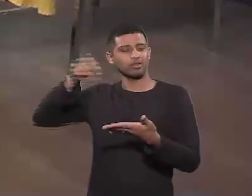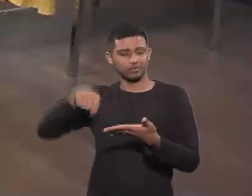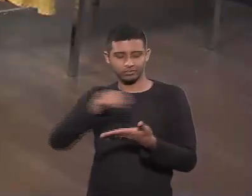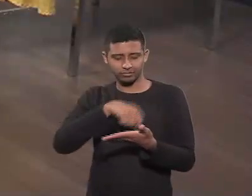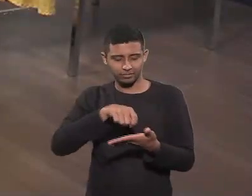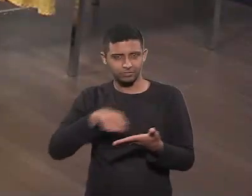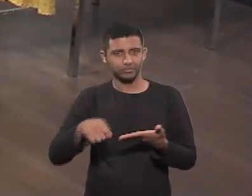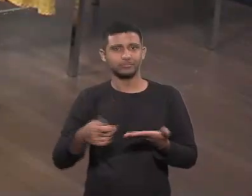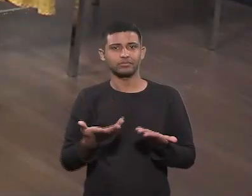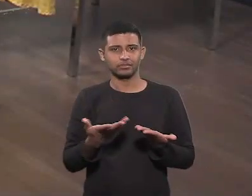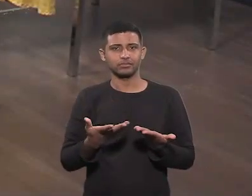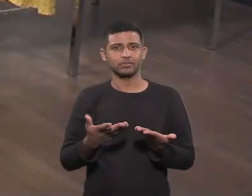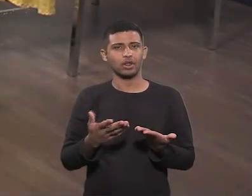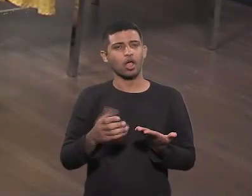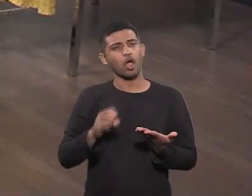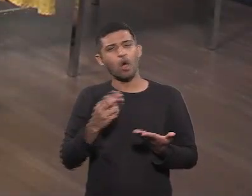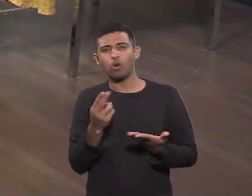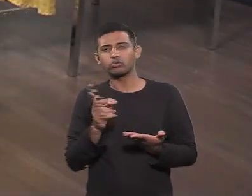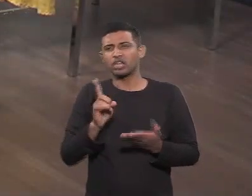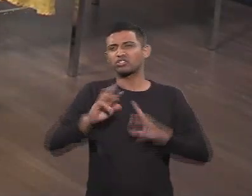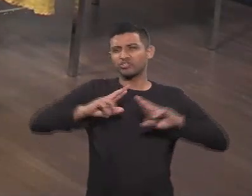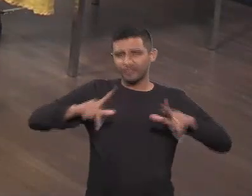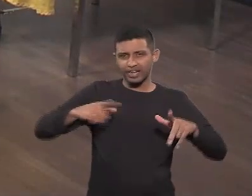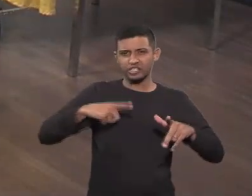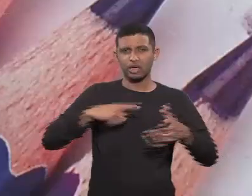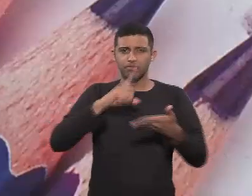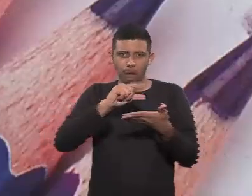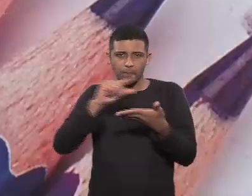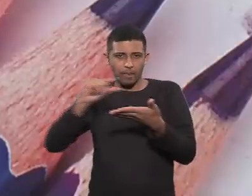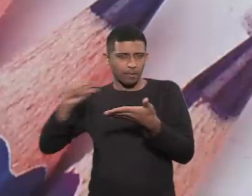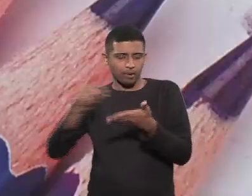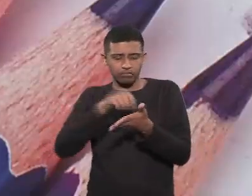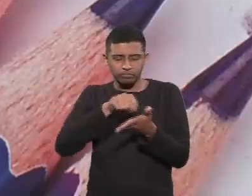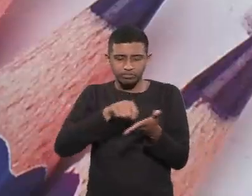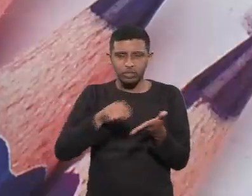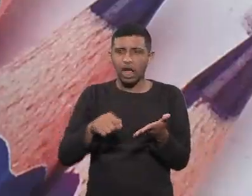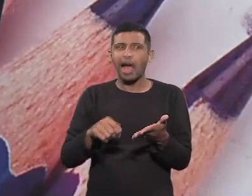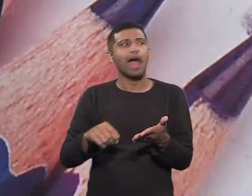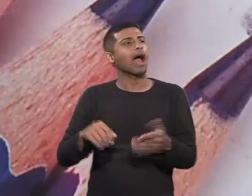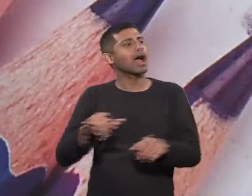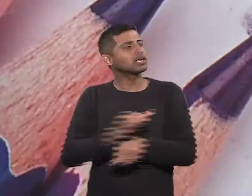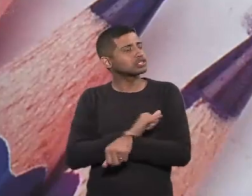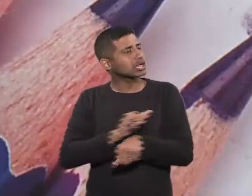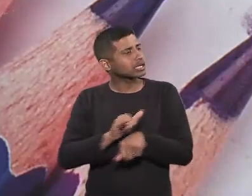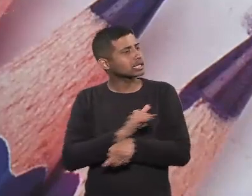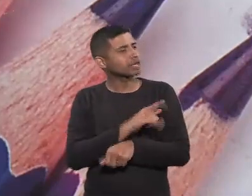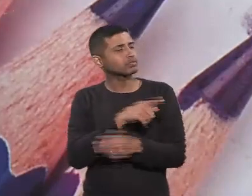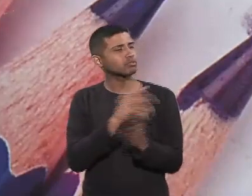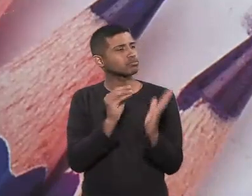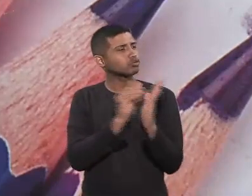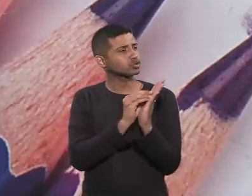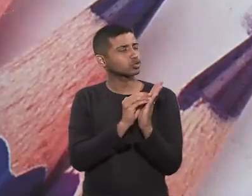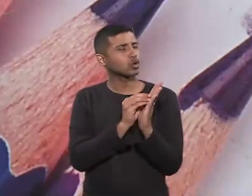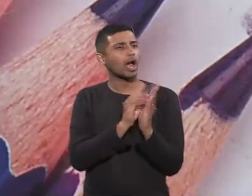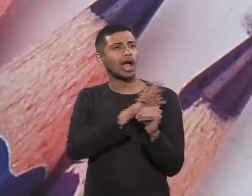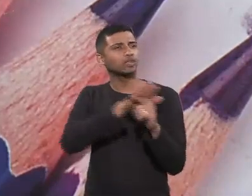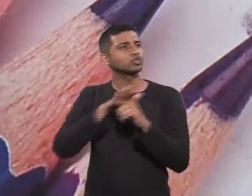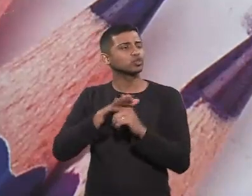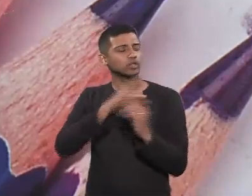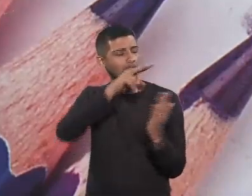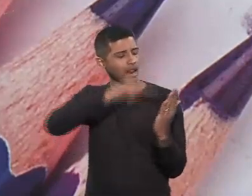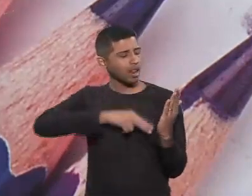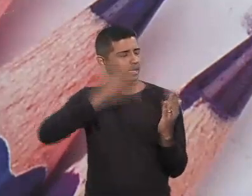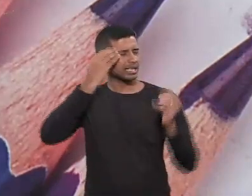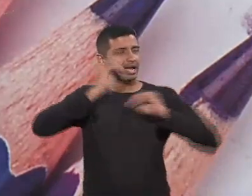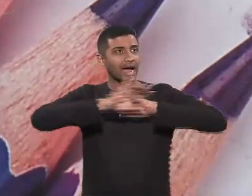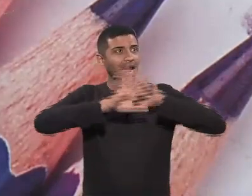E quando não, é aquela fonte, né? Quer dizer, são recursos que vão sendo utilizados para tornar a leitura mais clara